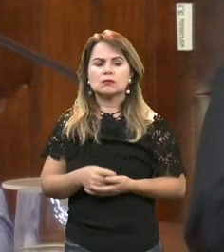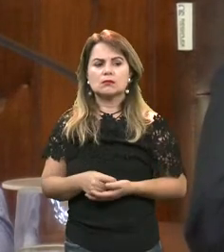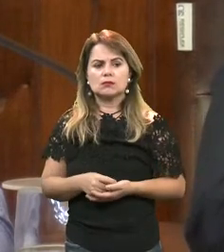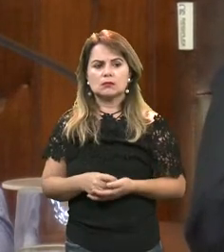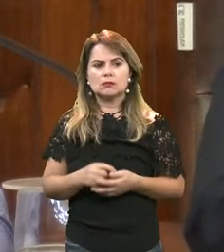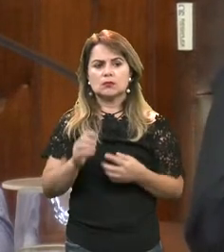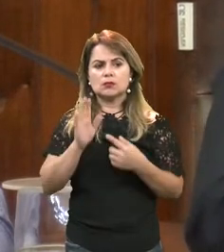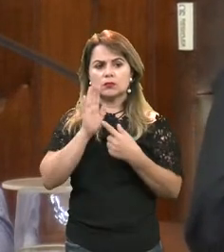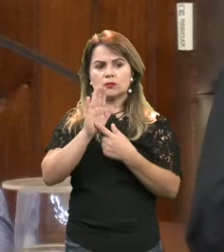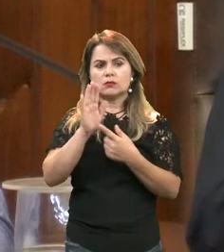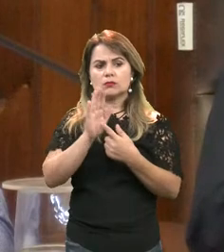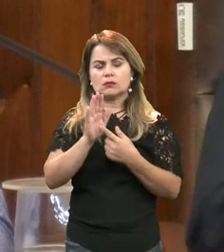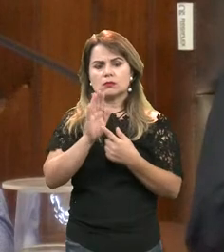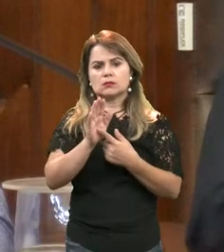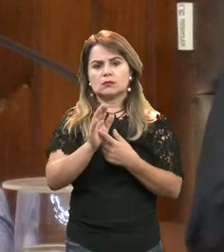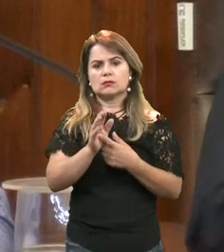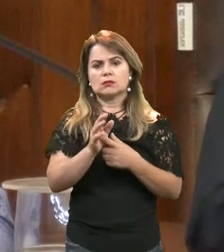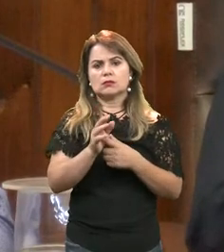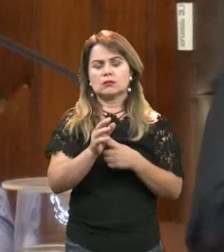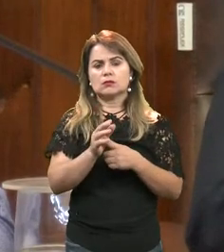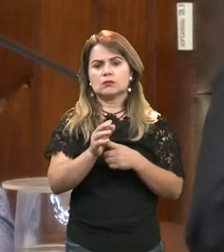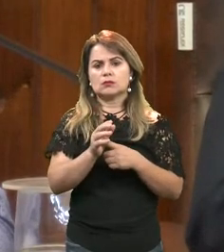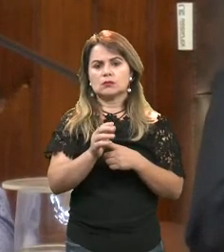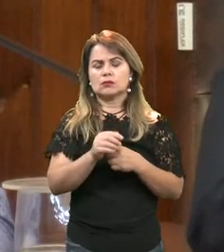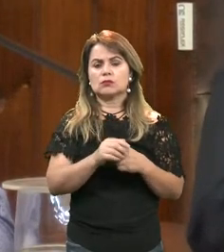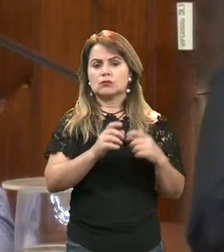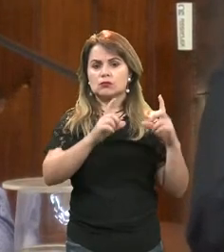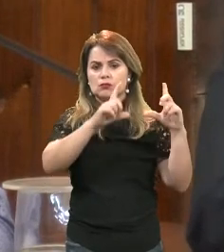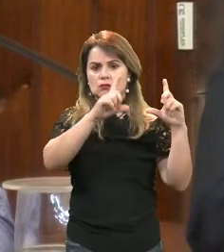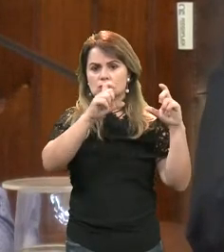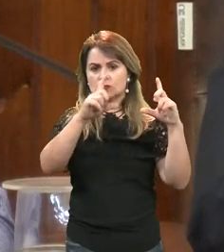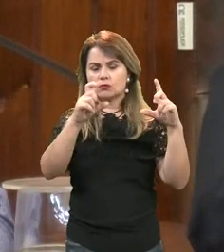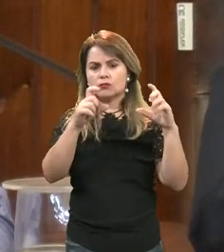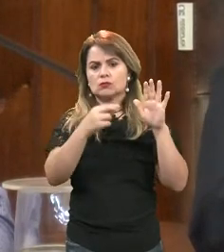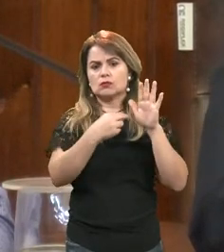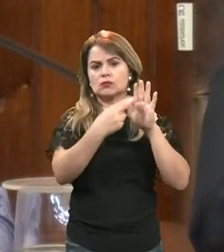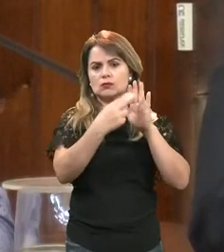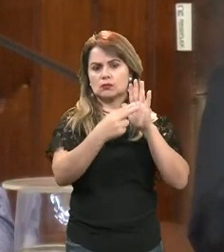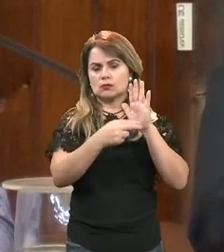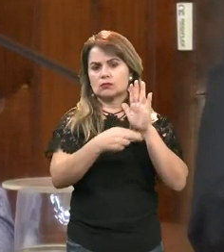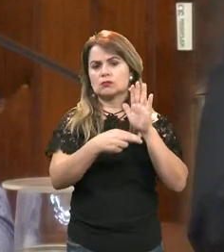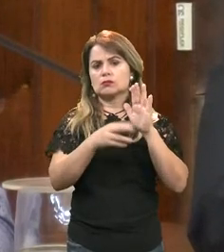de imagem, estão reproduzidos aqui nessa audiência pública.